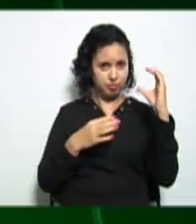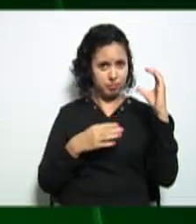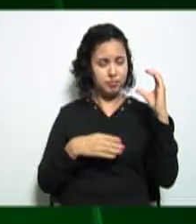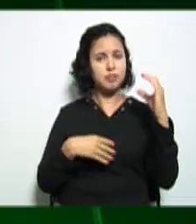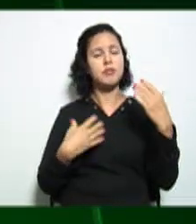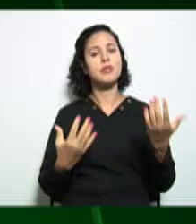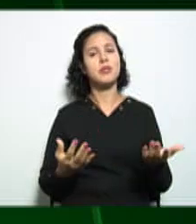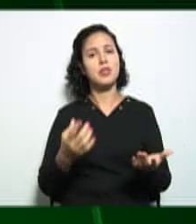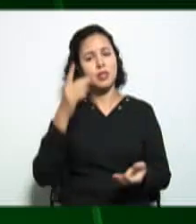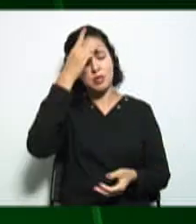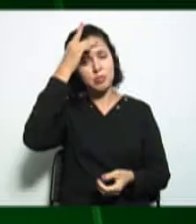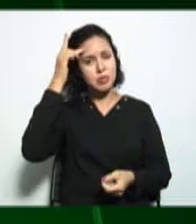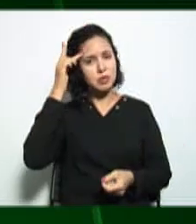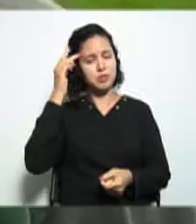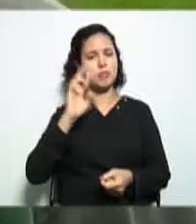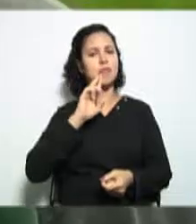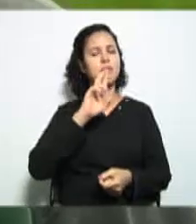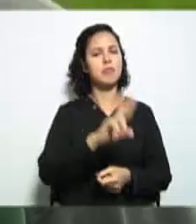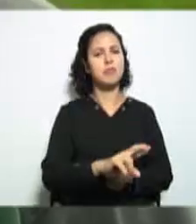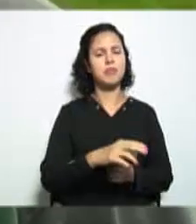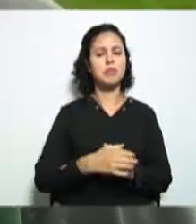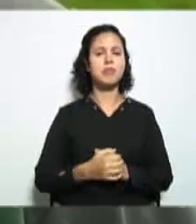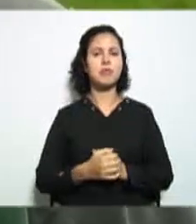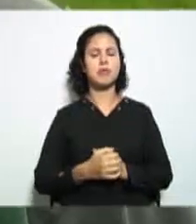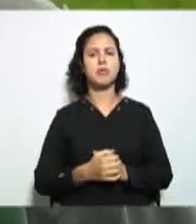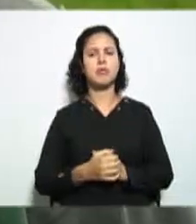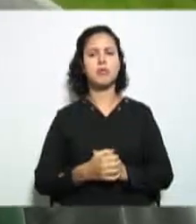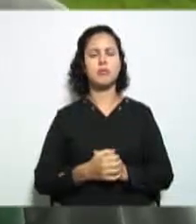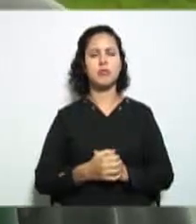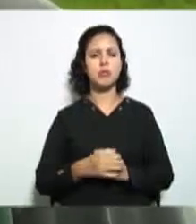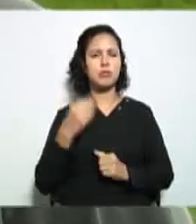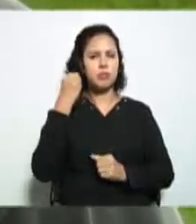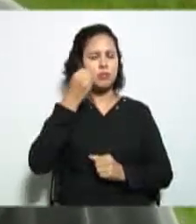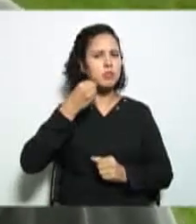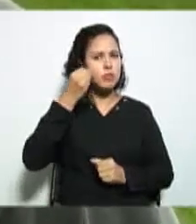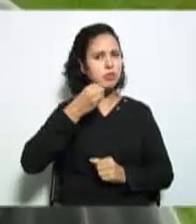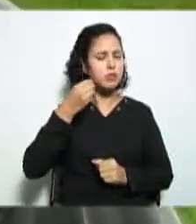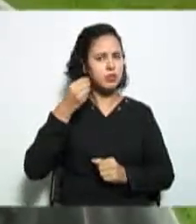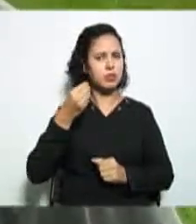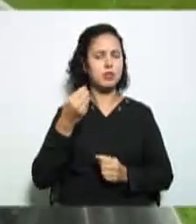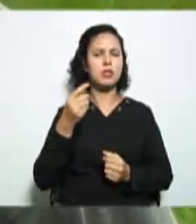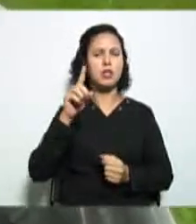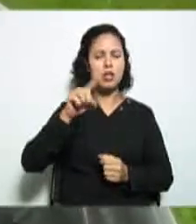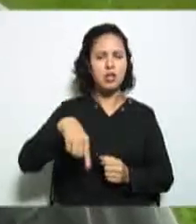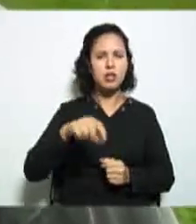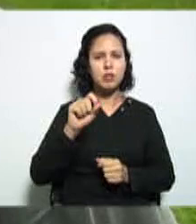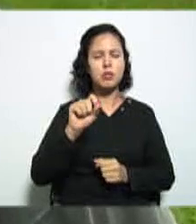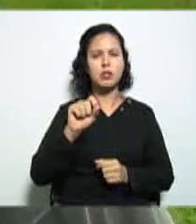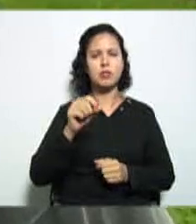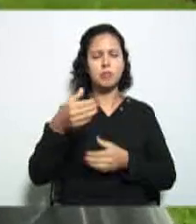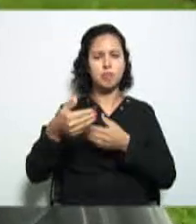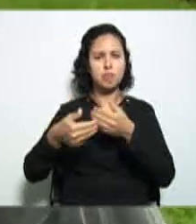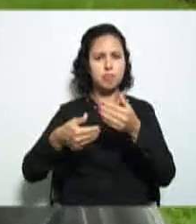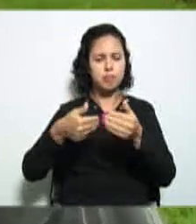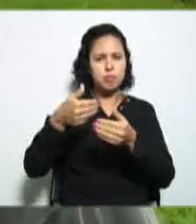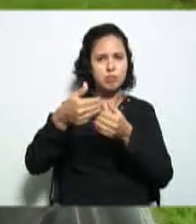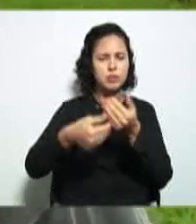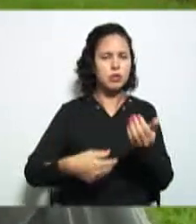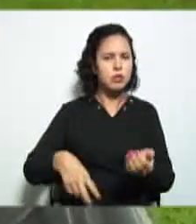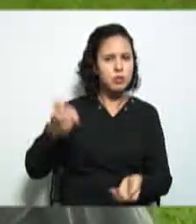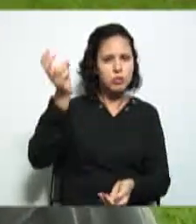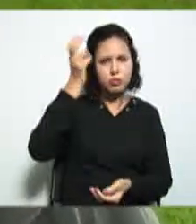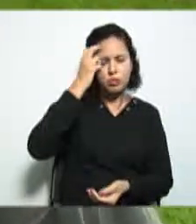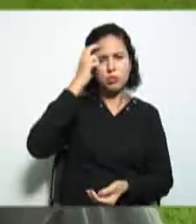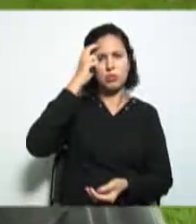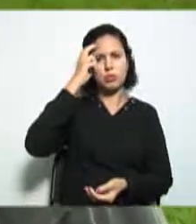Olha só o que as pessoas na rua responderam. O senso comum, ele vem mais através da cultura